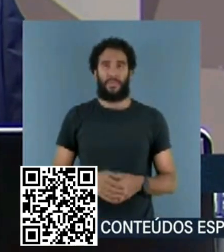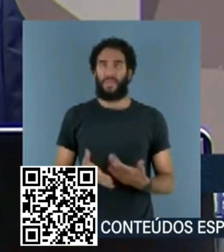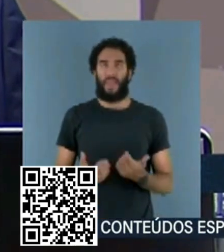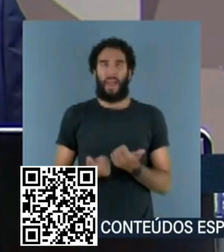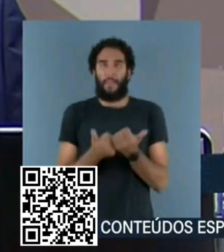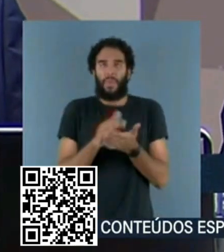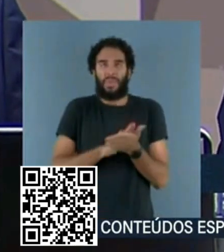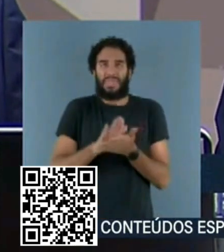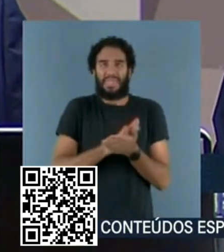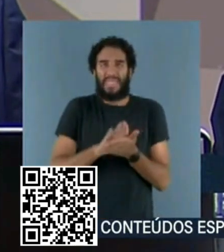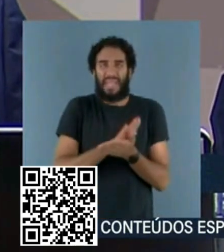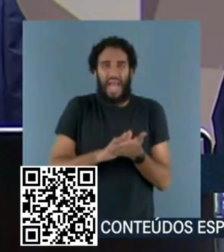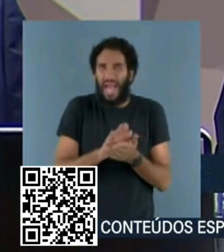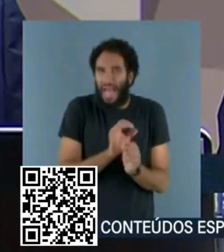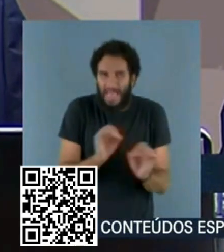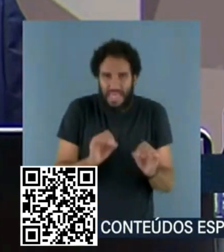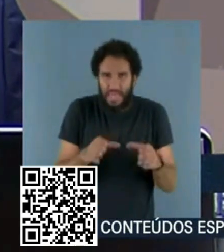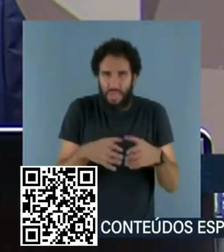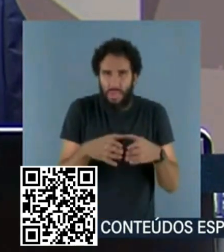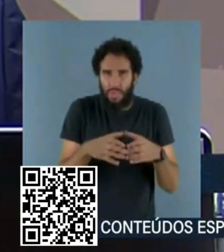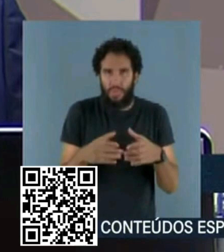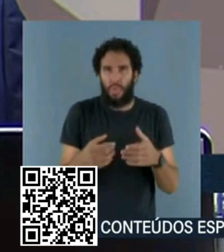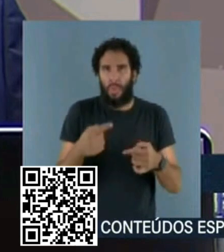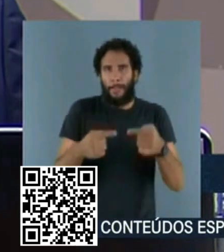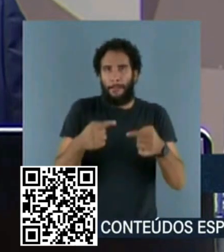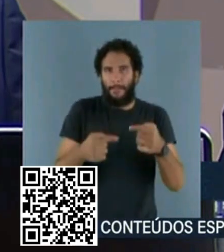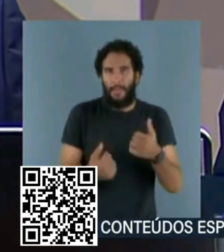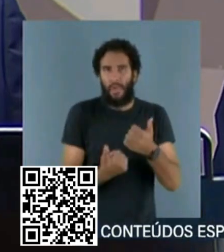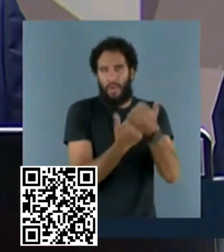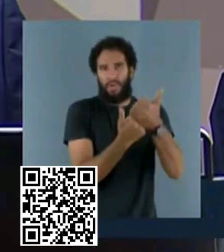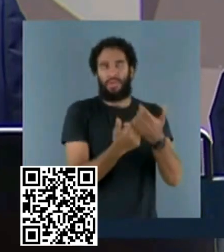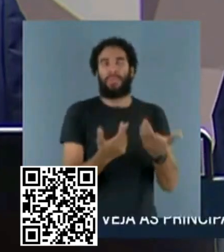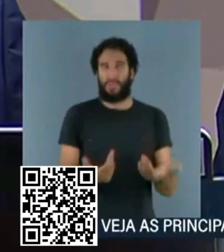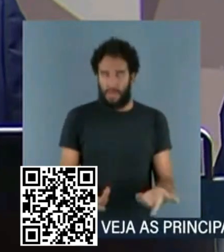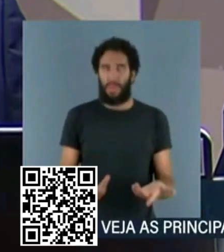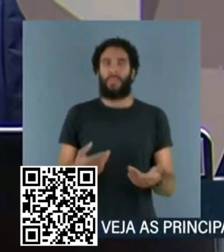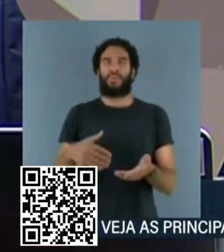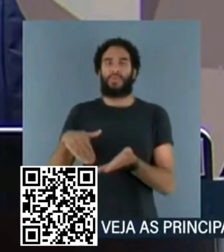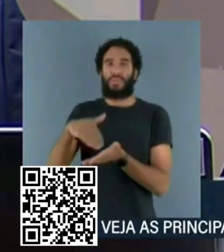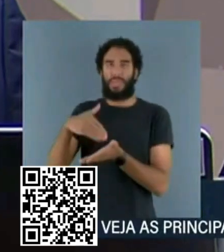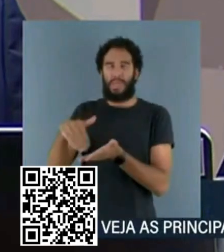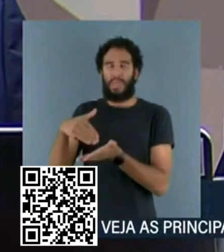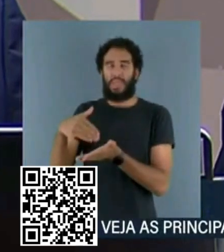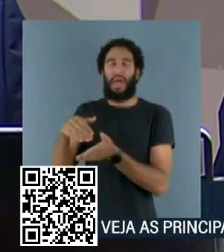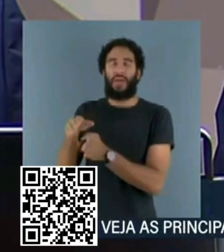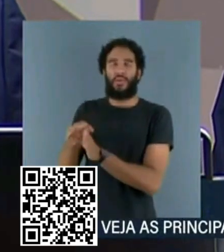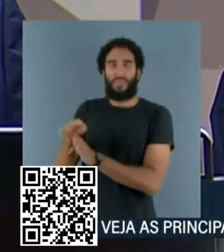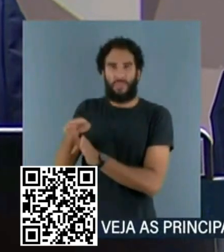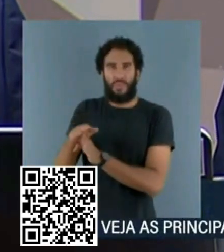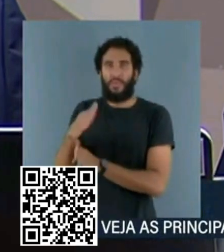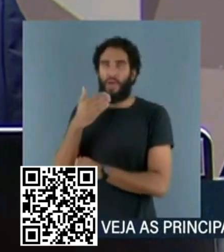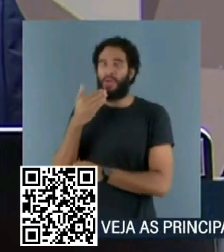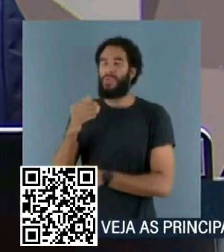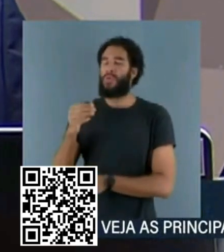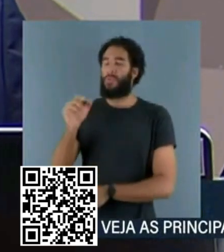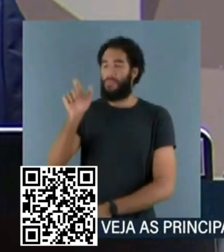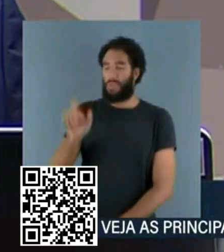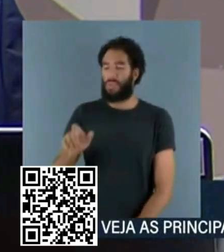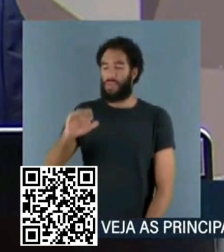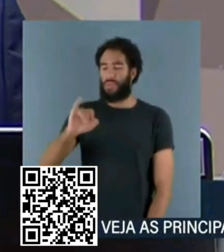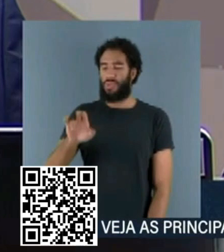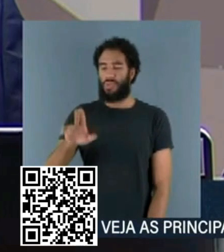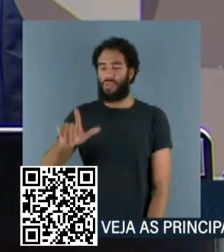grupos políticos. Decisão essa, indicação feita pelo então secretário de Segurança Pública, delegado Júlio Danilo.